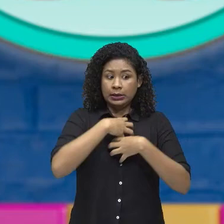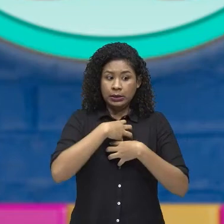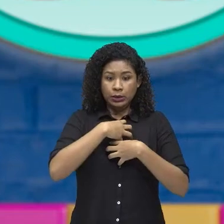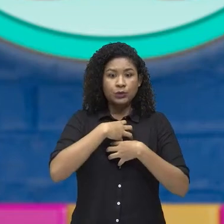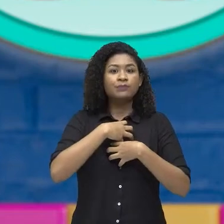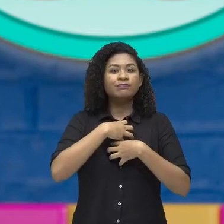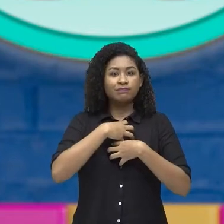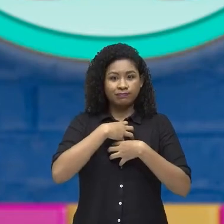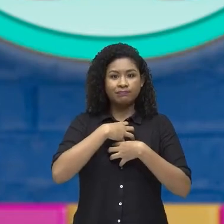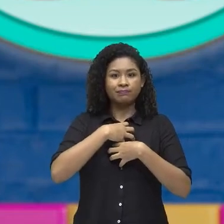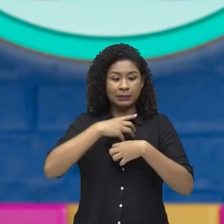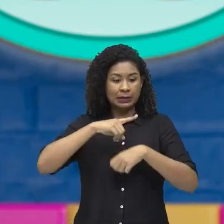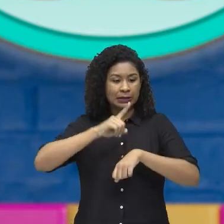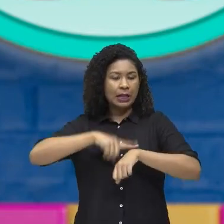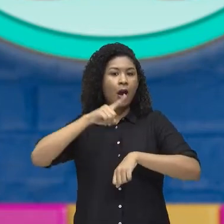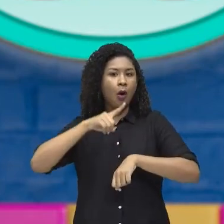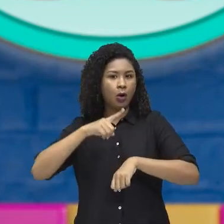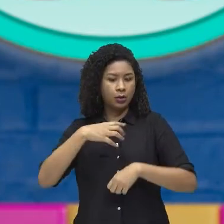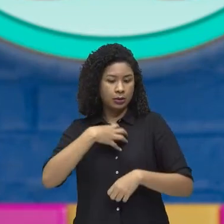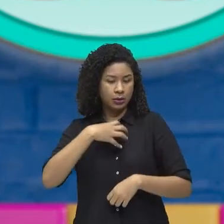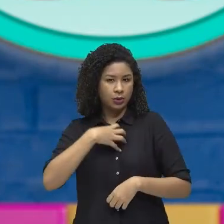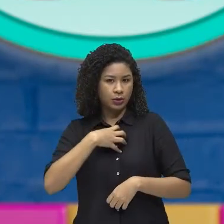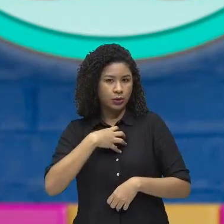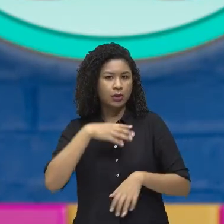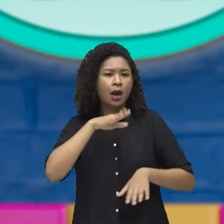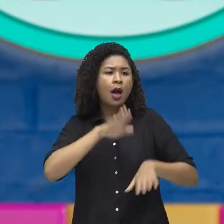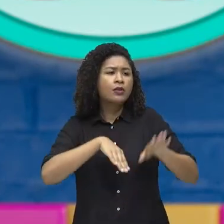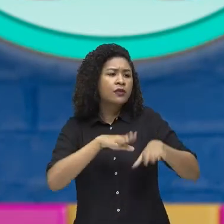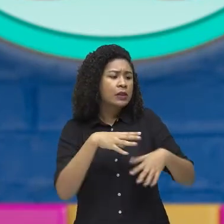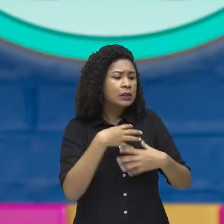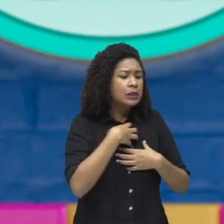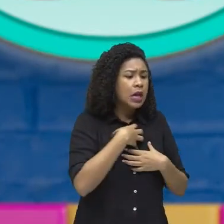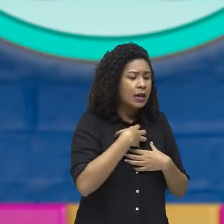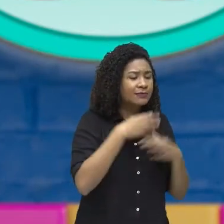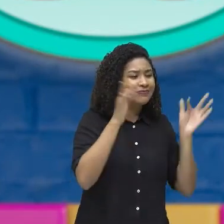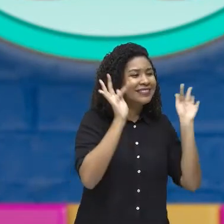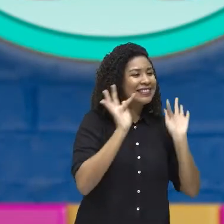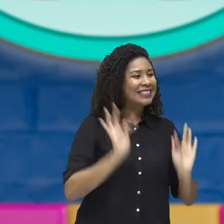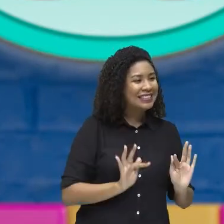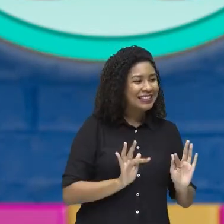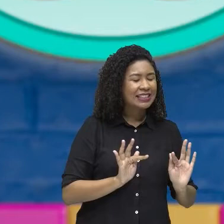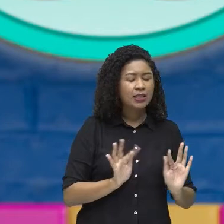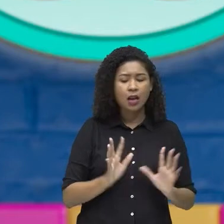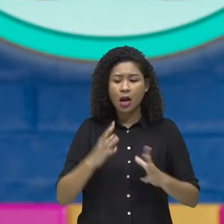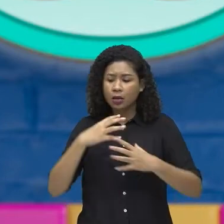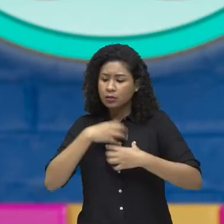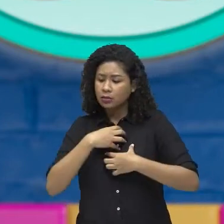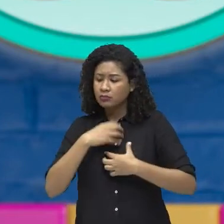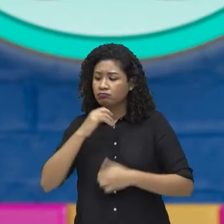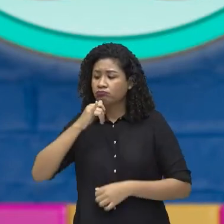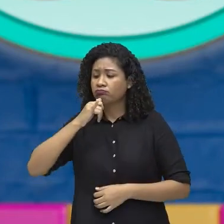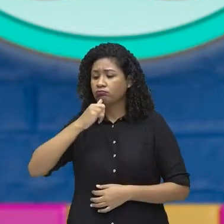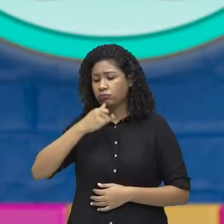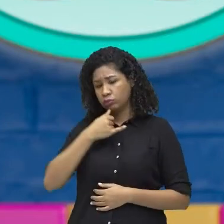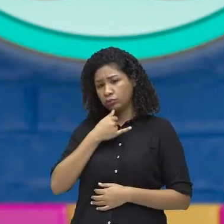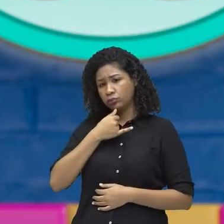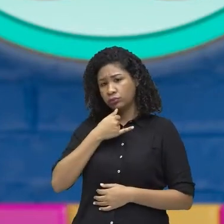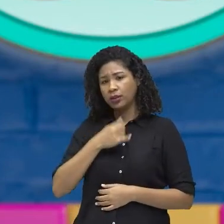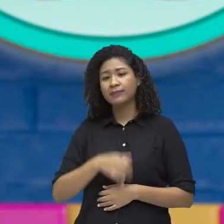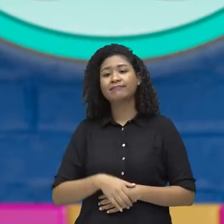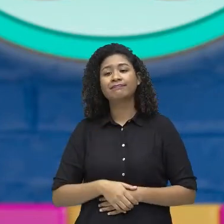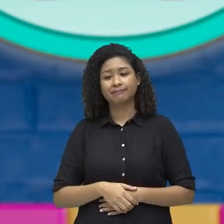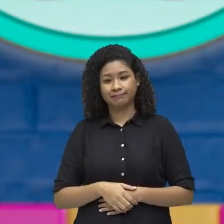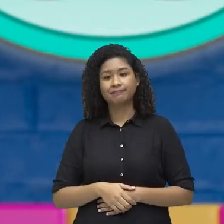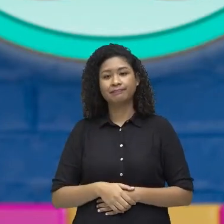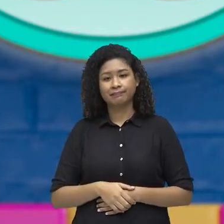no aspecto do estado. Então, por vezes eu estou feliz, por vezes eu estou triste, né? Então, a solução não